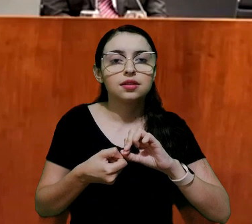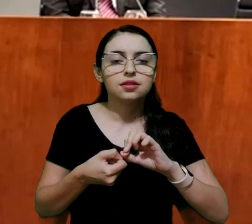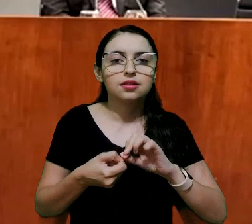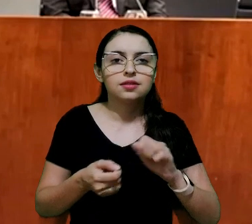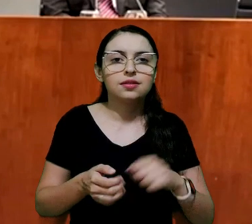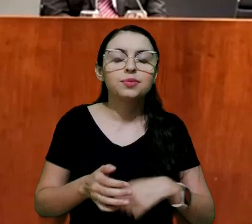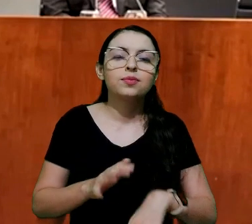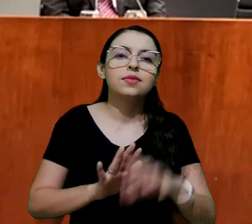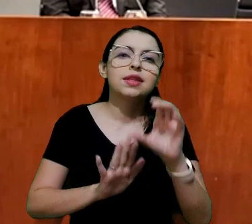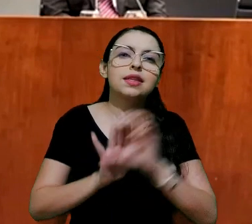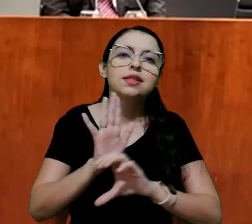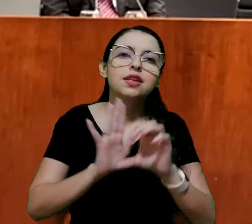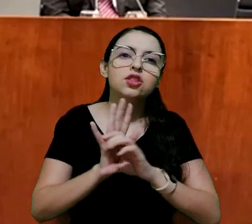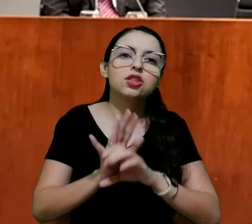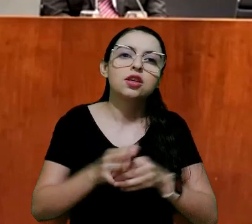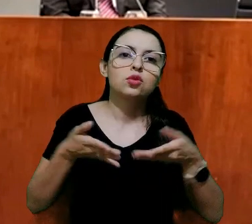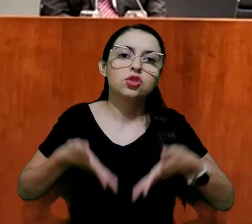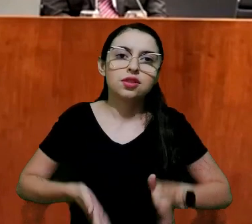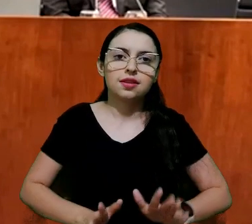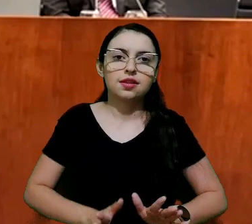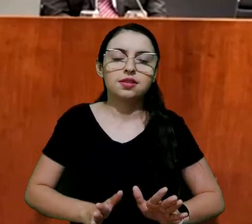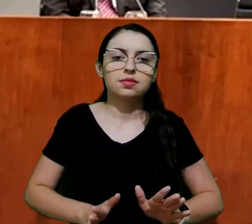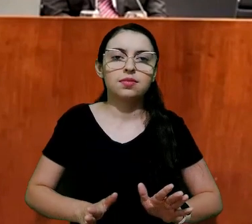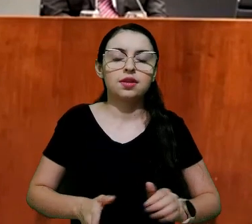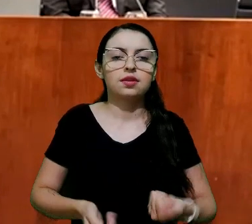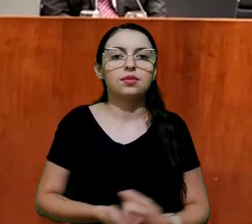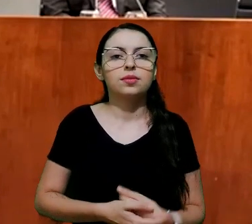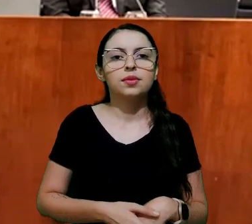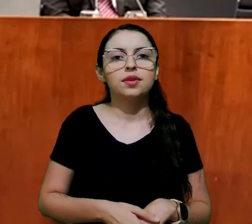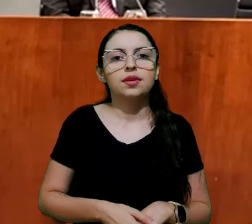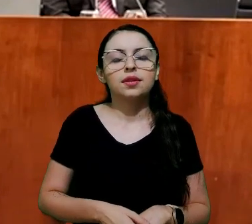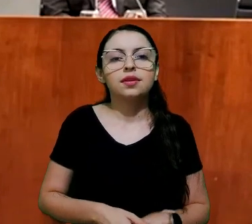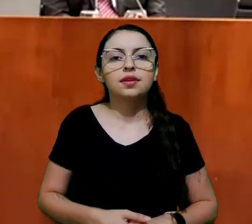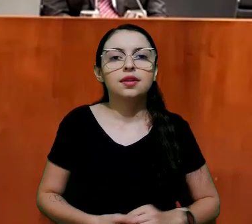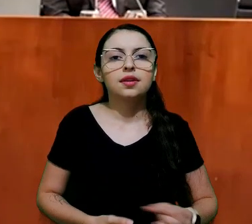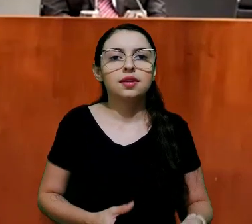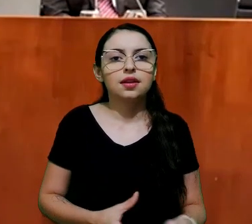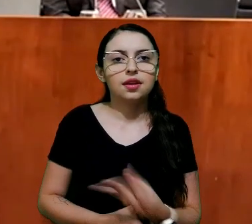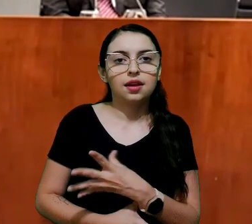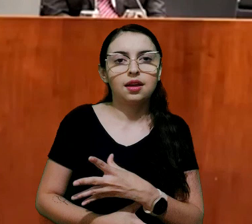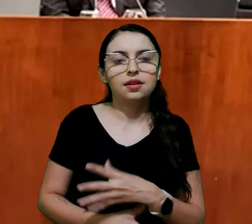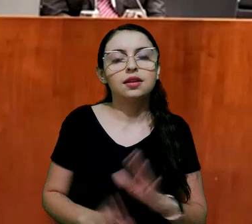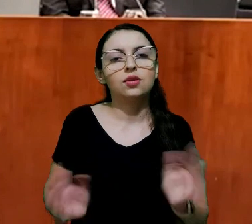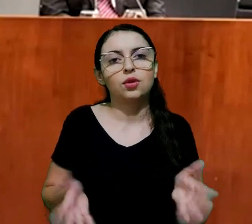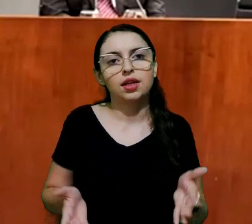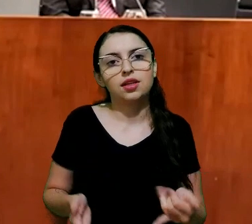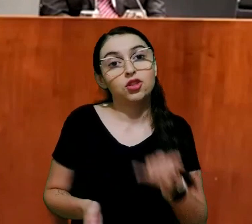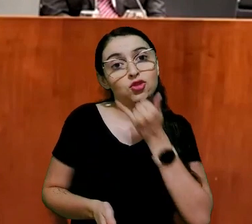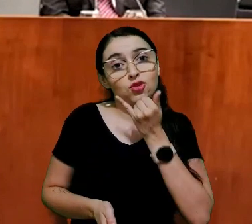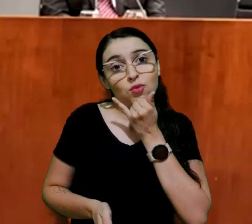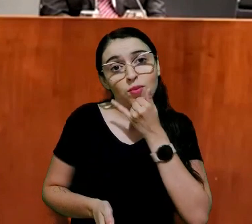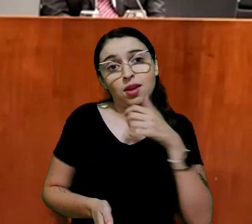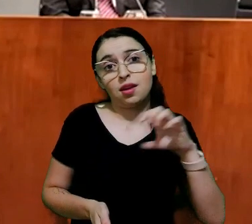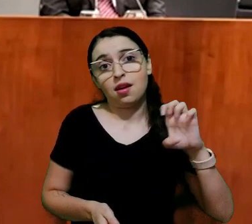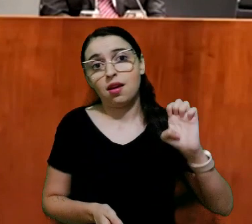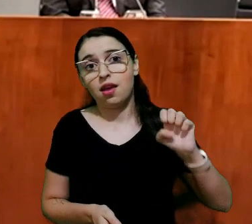feita, agora o Hércules vai me perdoar, de maneira muito esquisita, estou